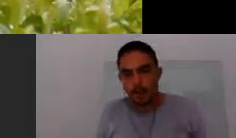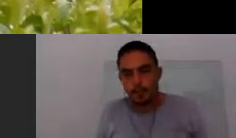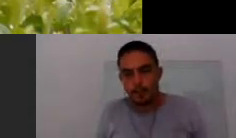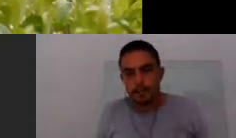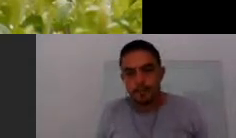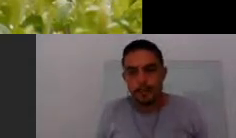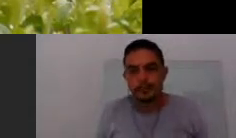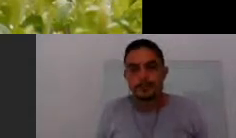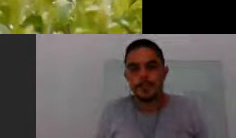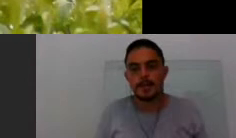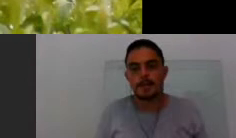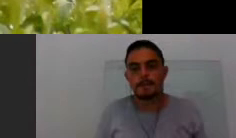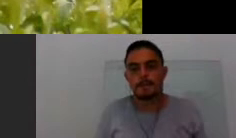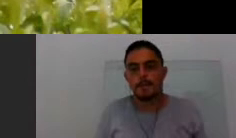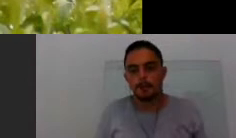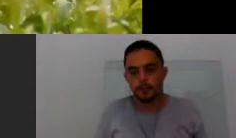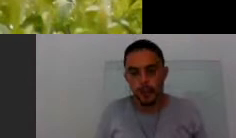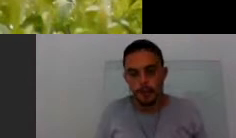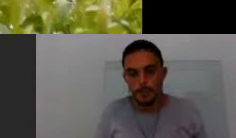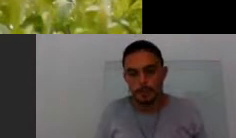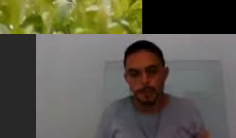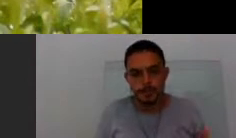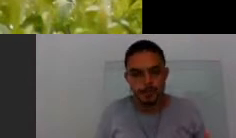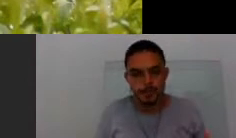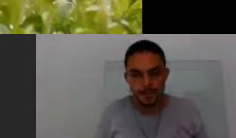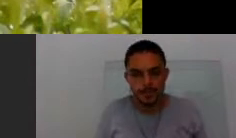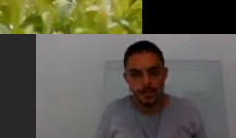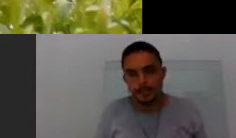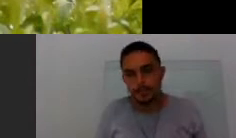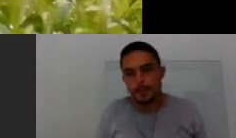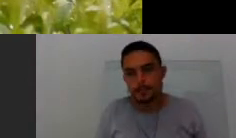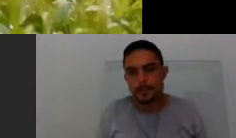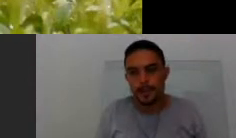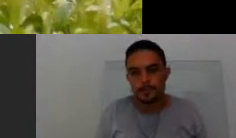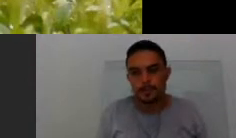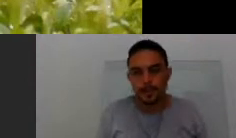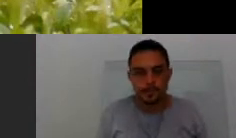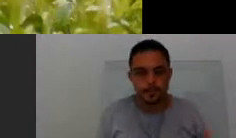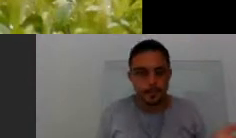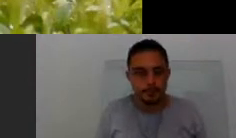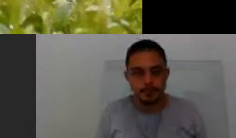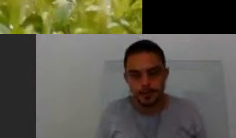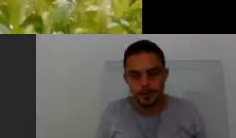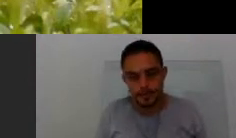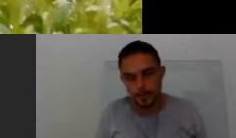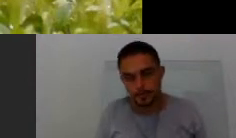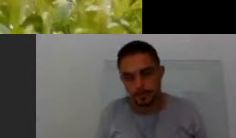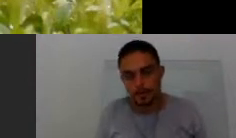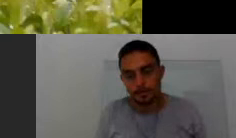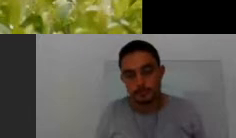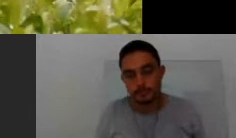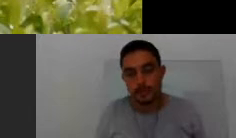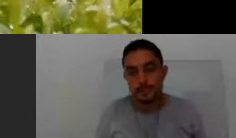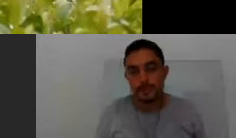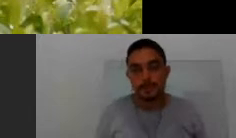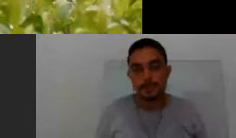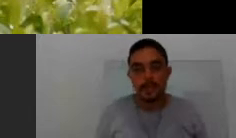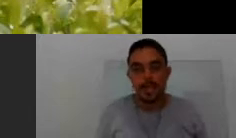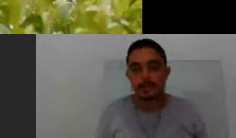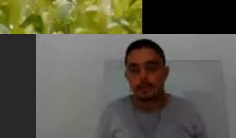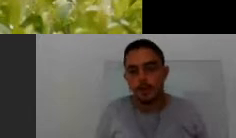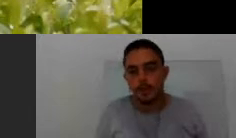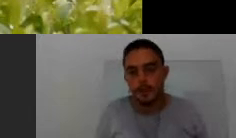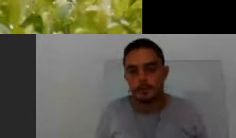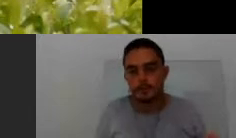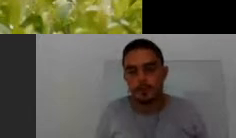que é o escoamento superficial. O escoamento superficial está diretamente ligado com a questão da infiltração de água no solo. Tá?